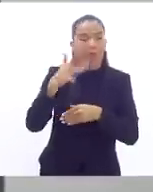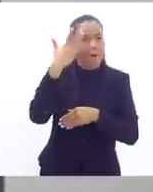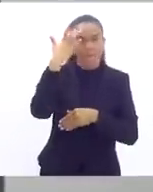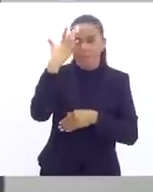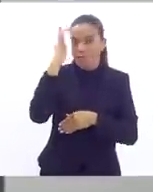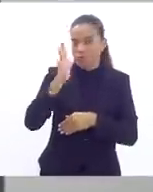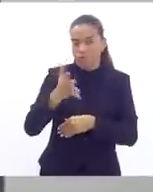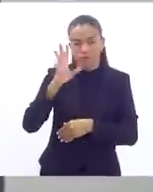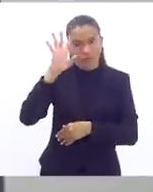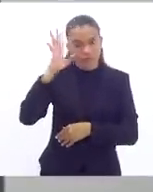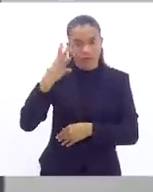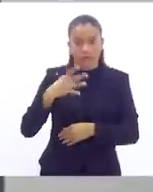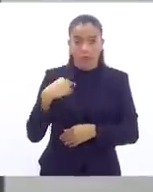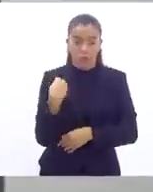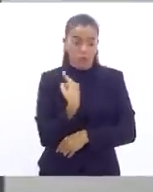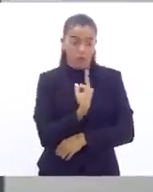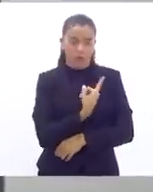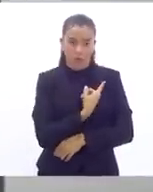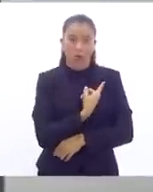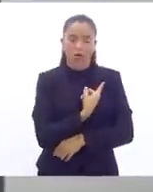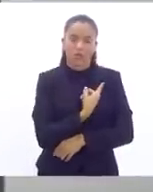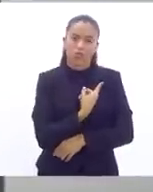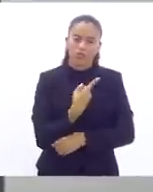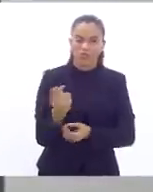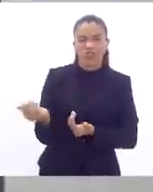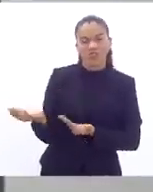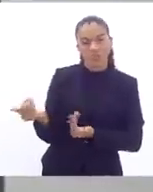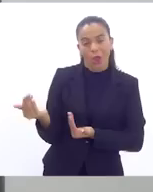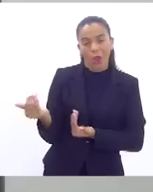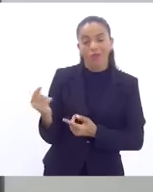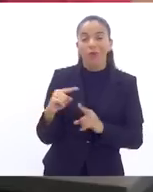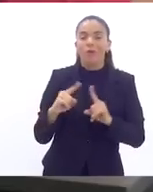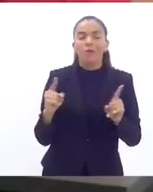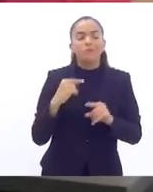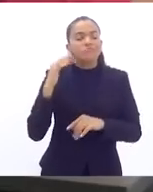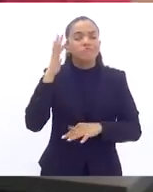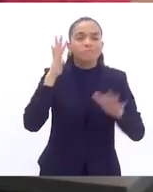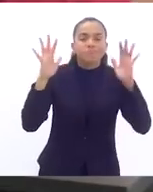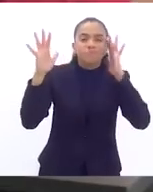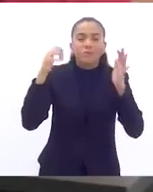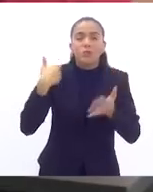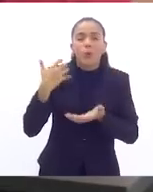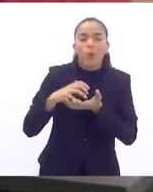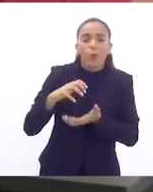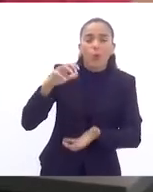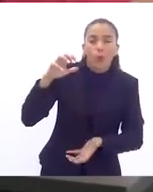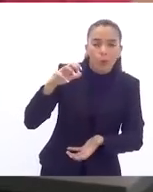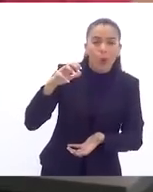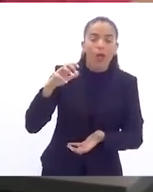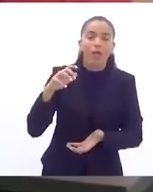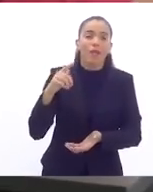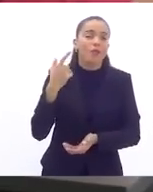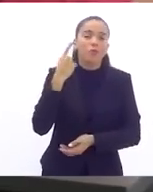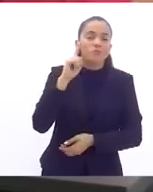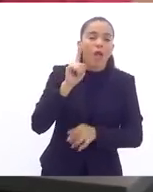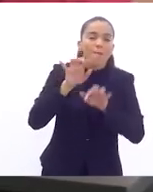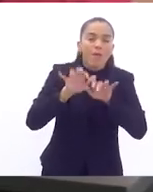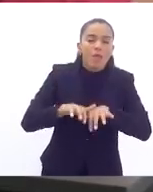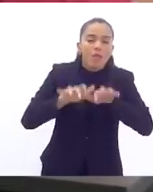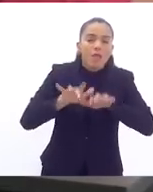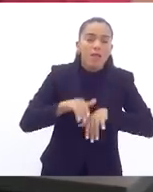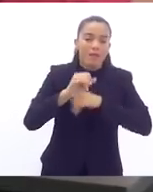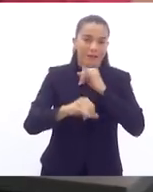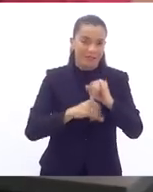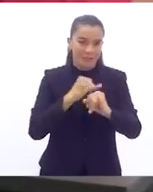resolvido nós somos relativamente jovens mas Nós pensamos naquele senhorzinhos que não sabem mexer na internet